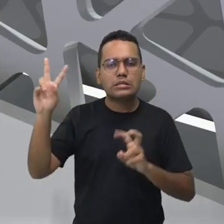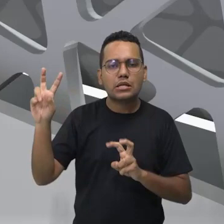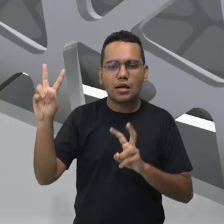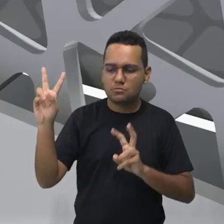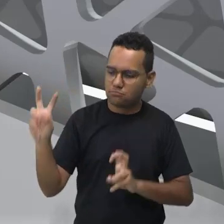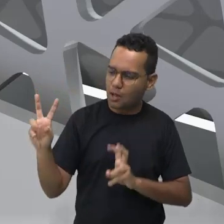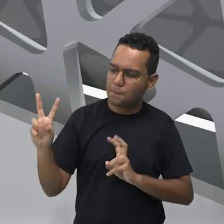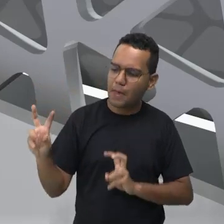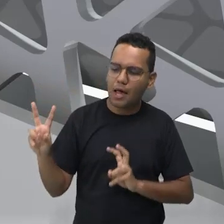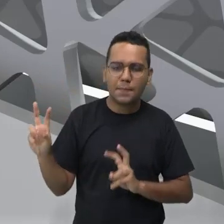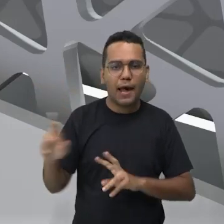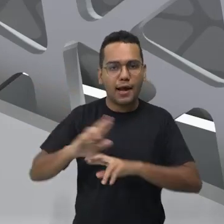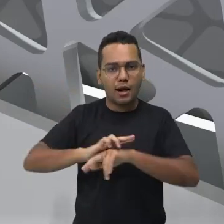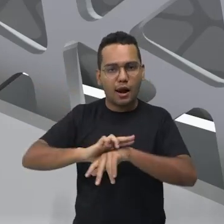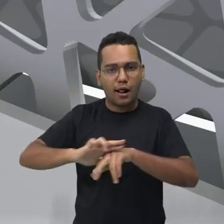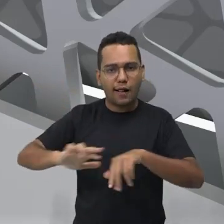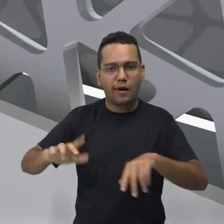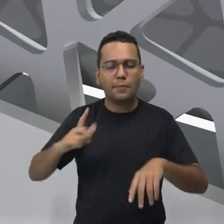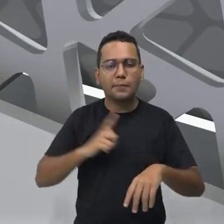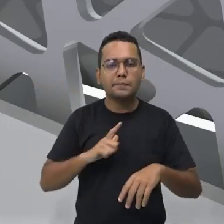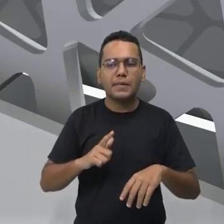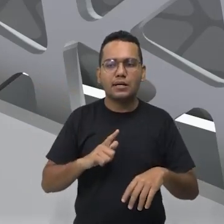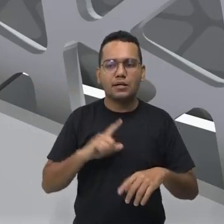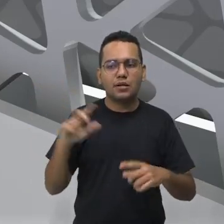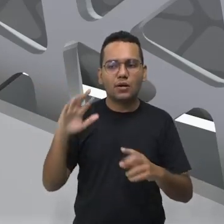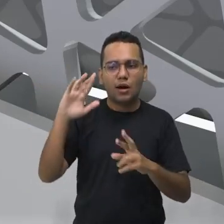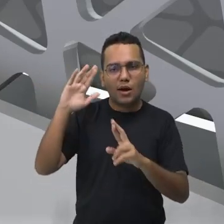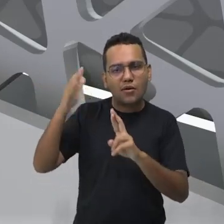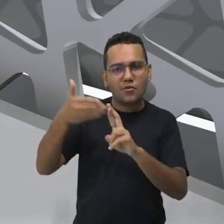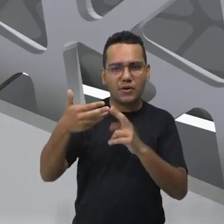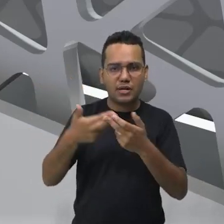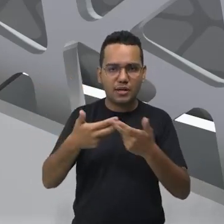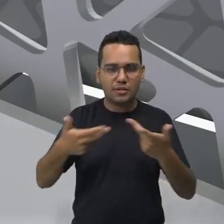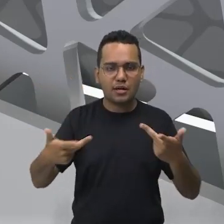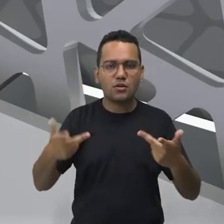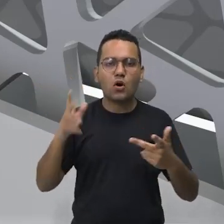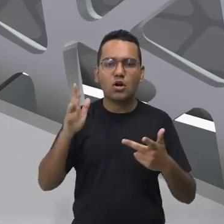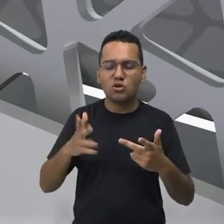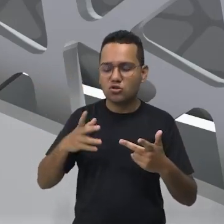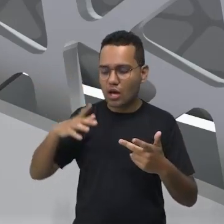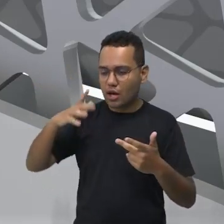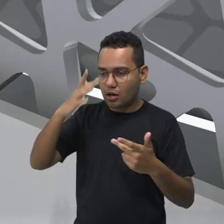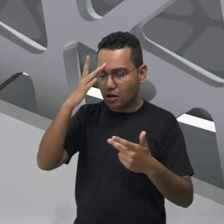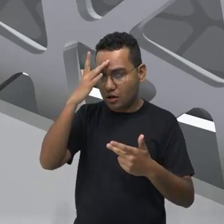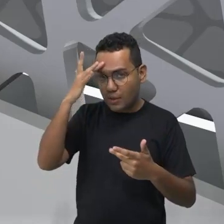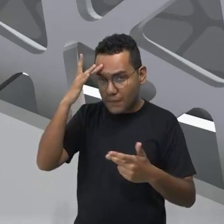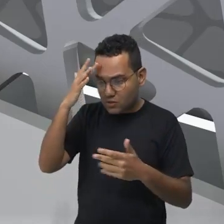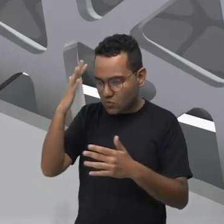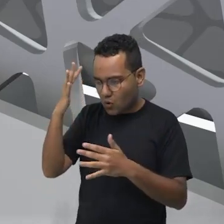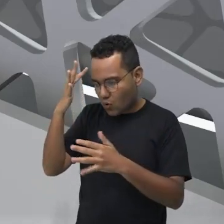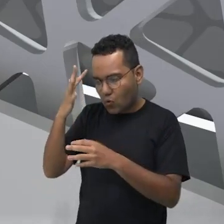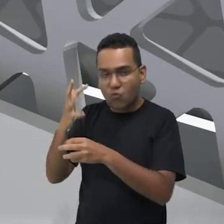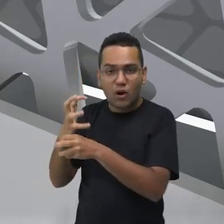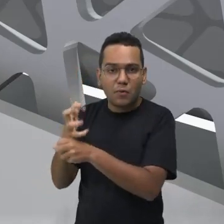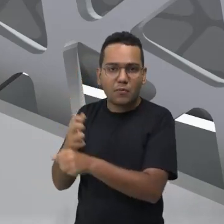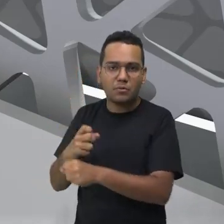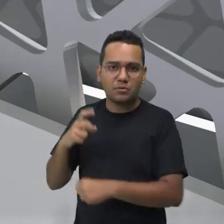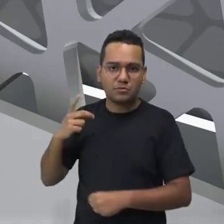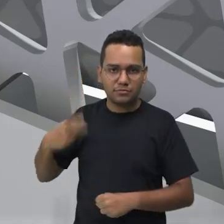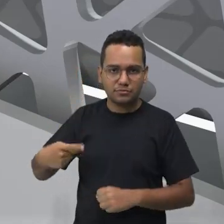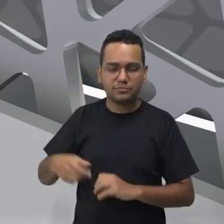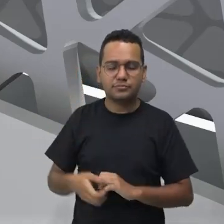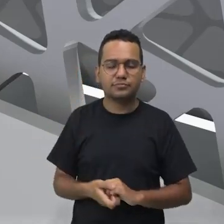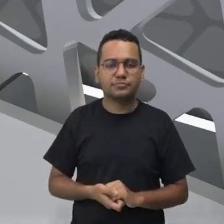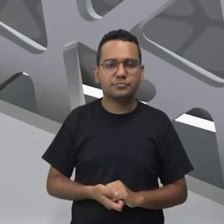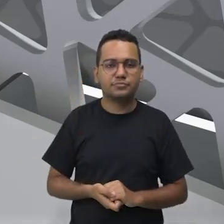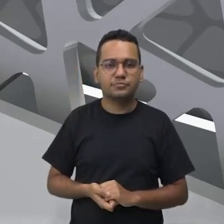E essas citações fazem referências às palavras do autor, ao texto original do autor, do Lucas Mascarenha.